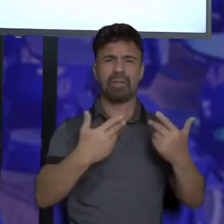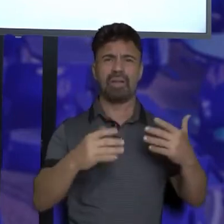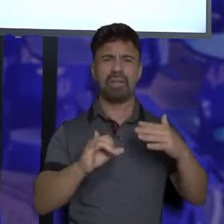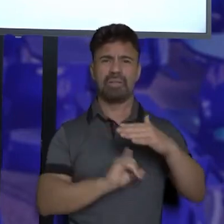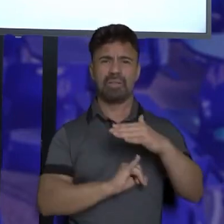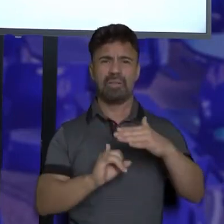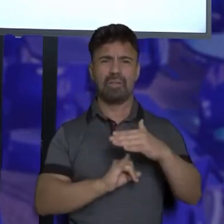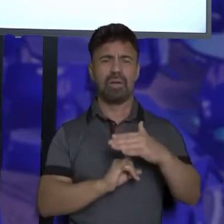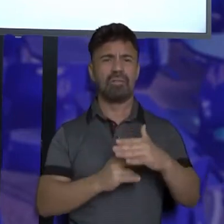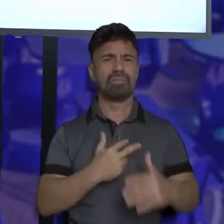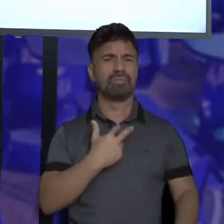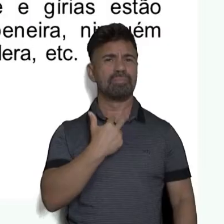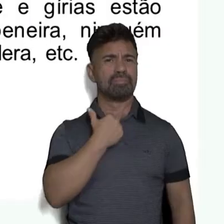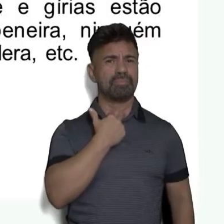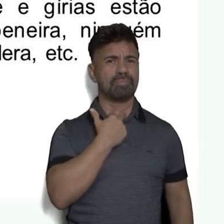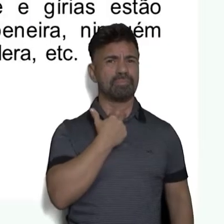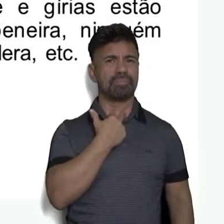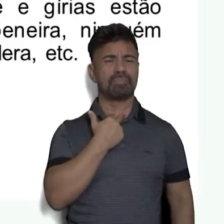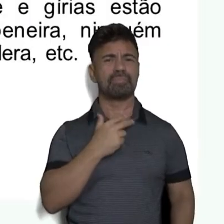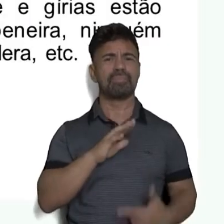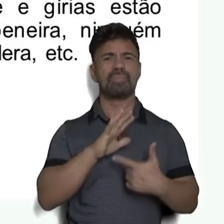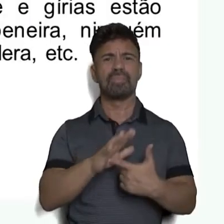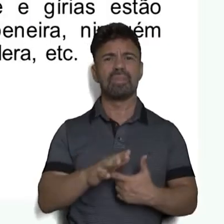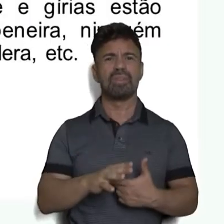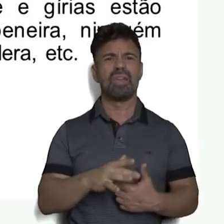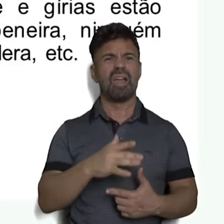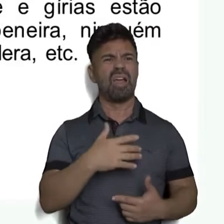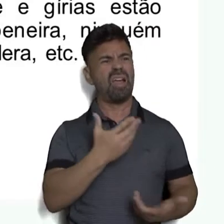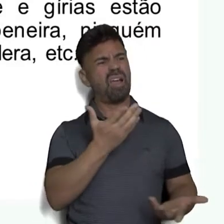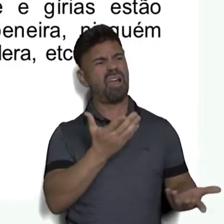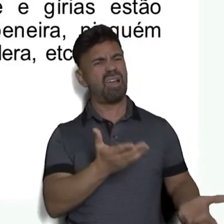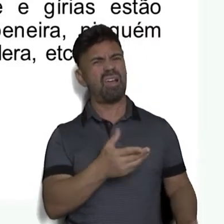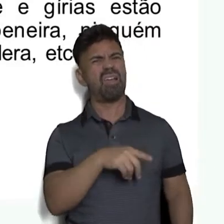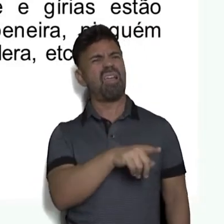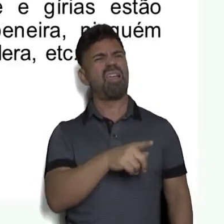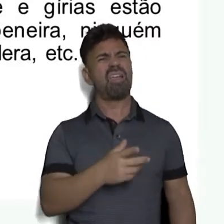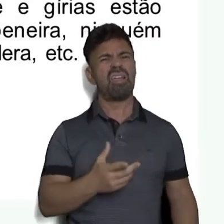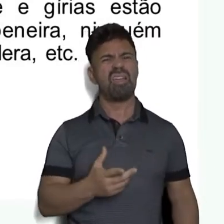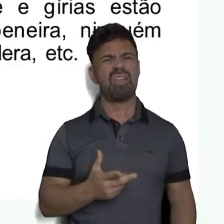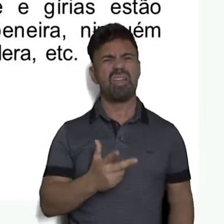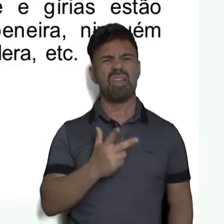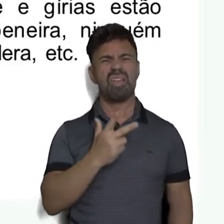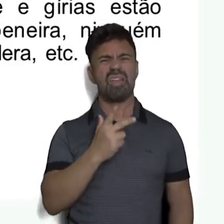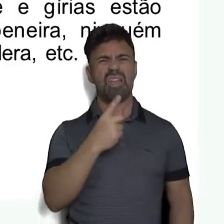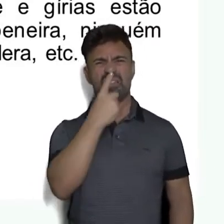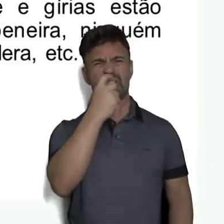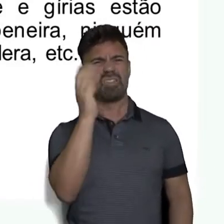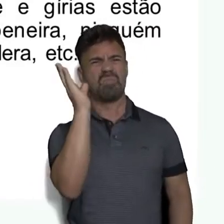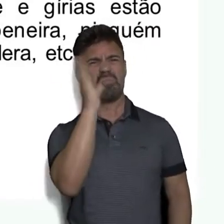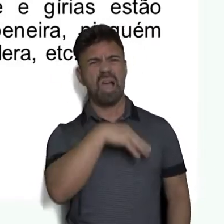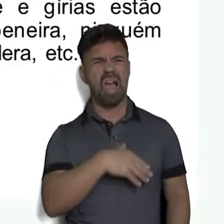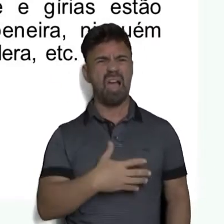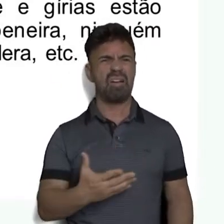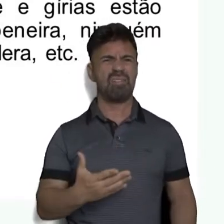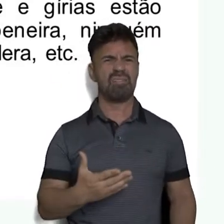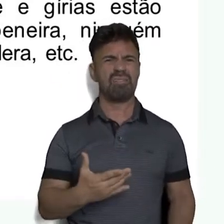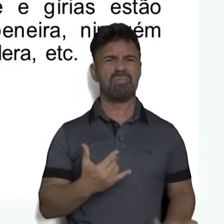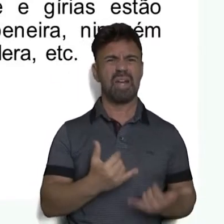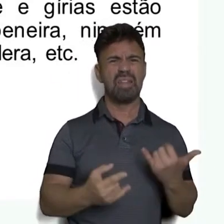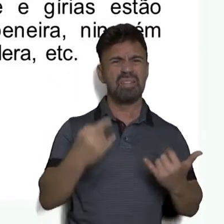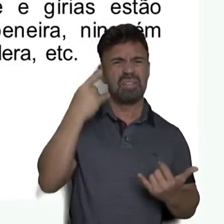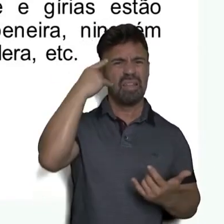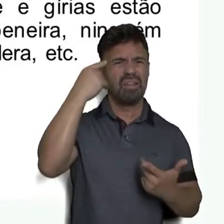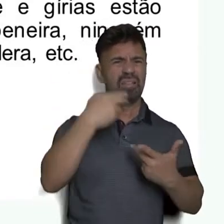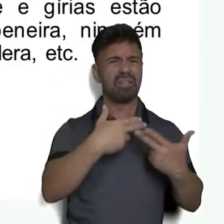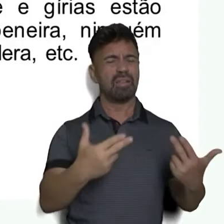Como, por exemplo, expressões como ninguém merece, isso está cheirando mal, sem noção, ou o termo